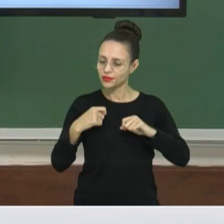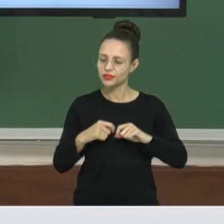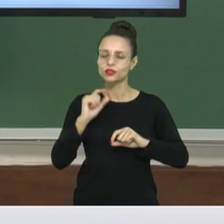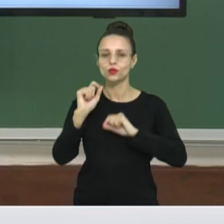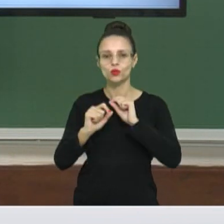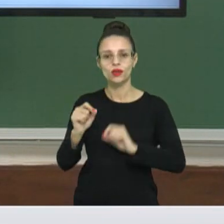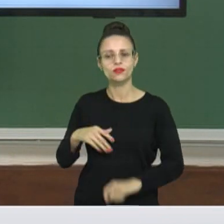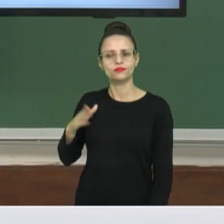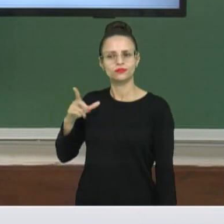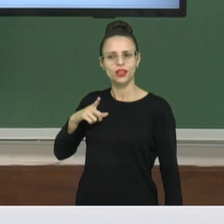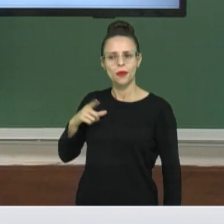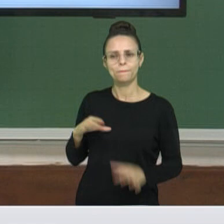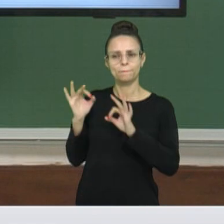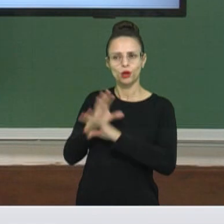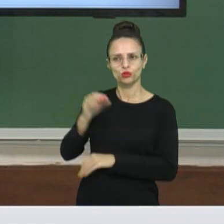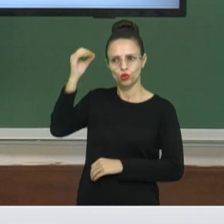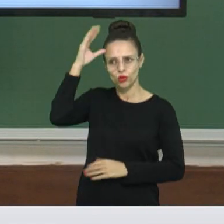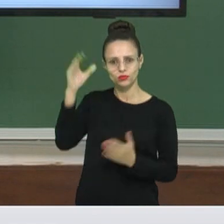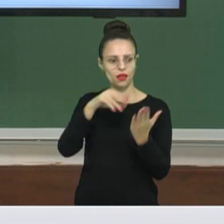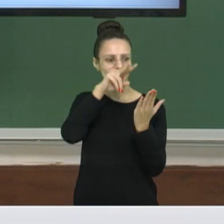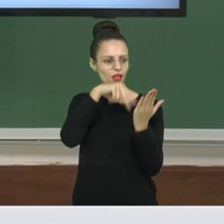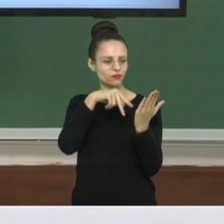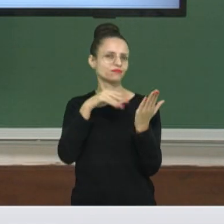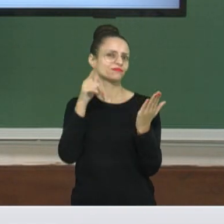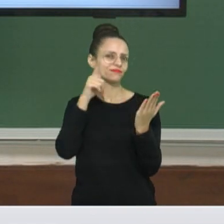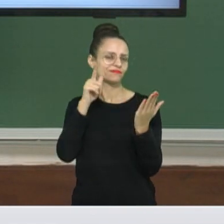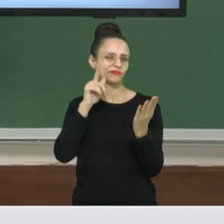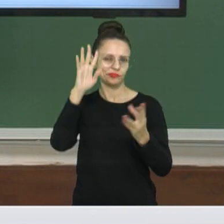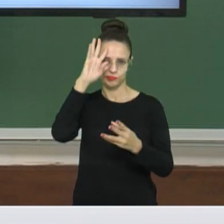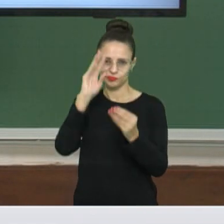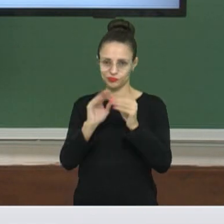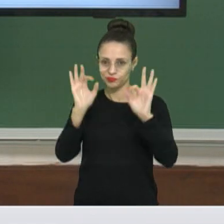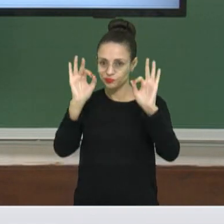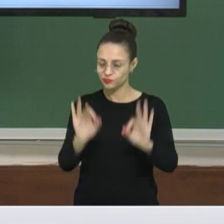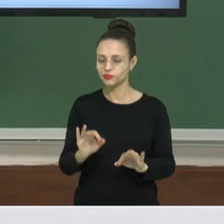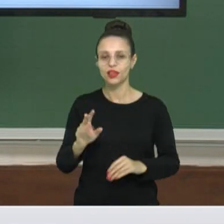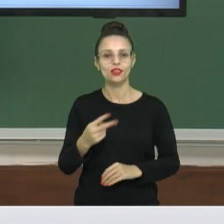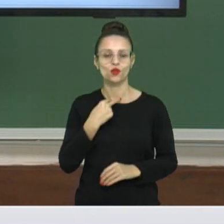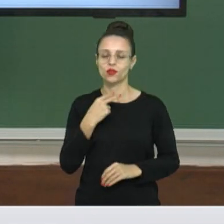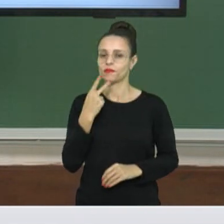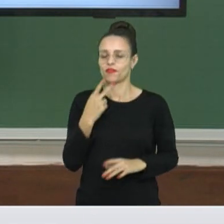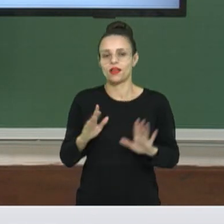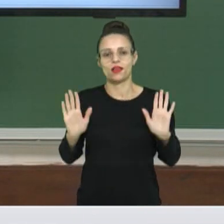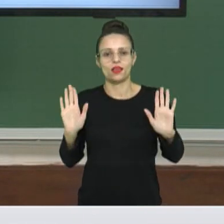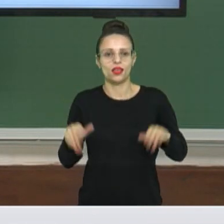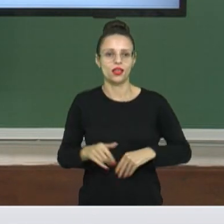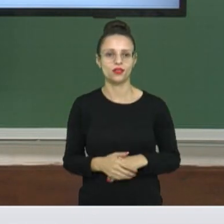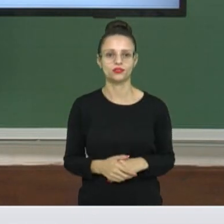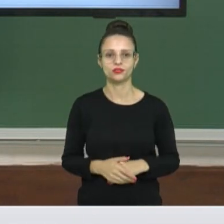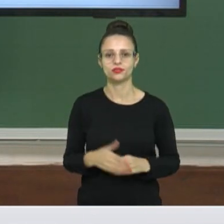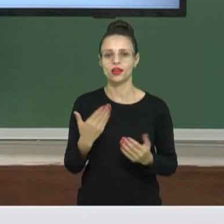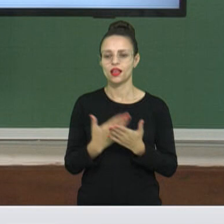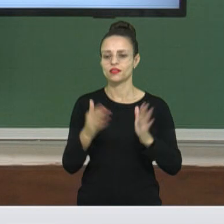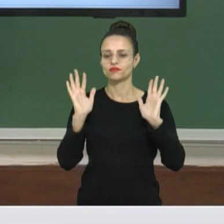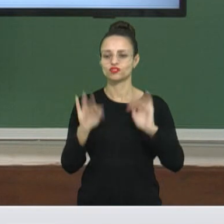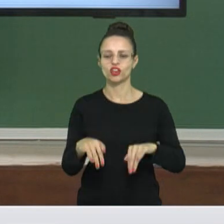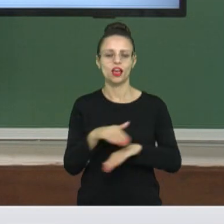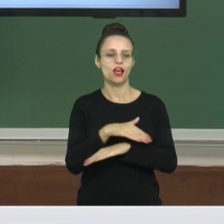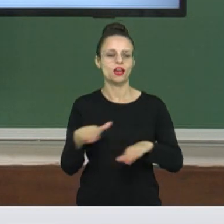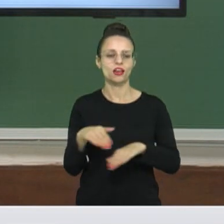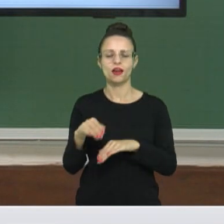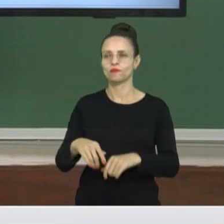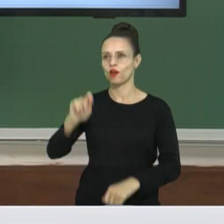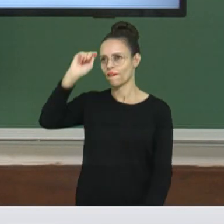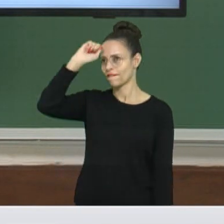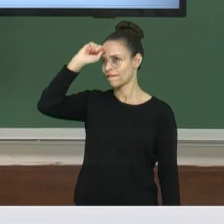disso para conseguir interpretar um texto. Tá certo, pessoal? Então não dá para dizer, terminou a minha aula, eu vou fechar a gavetinha e